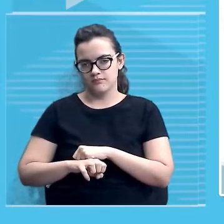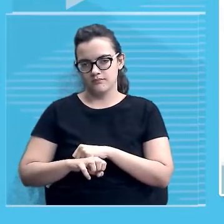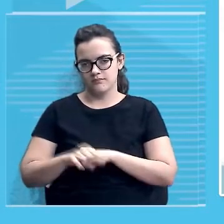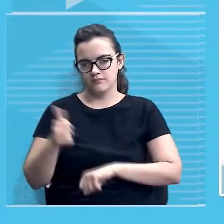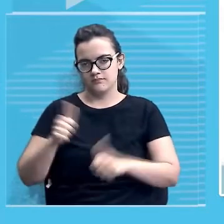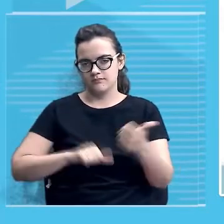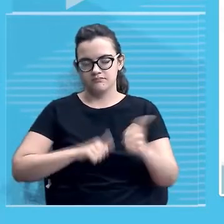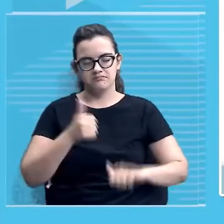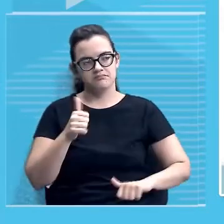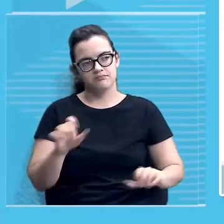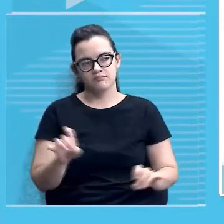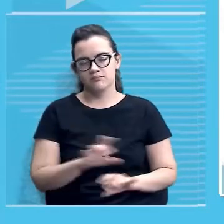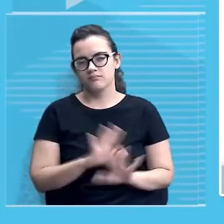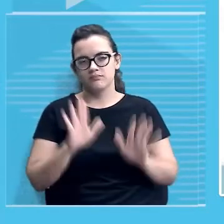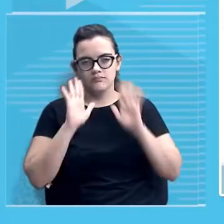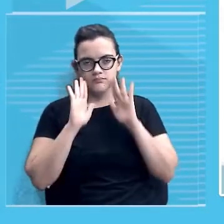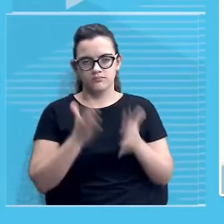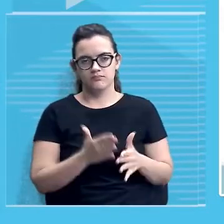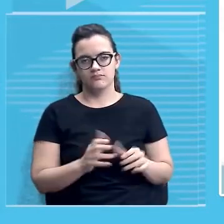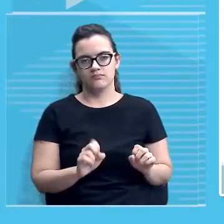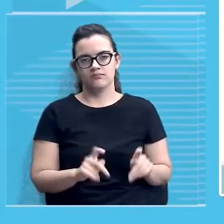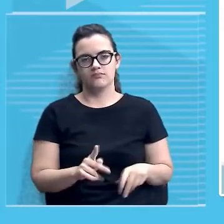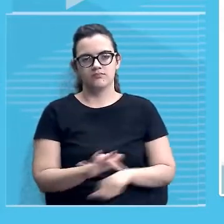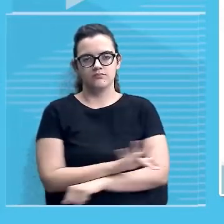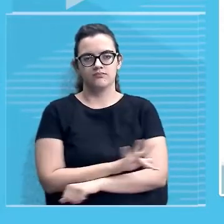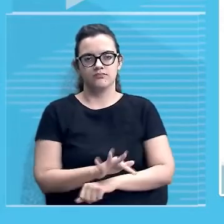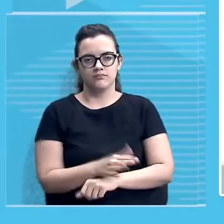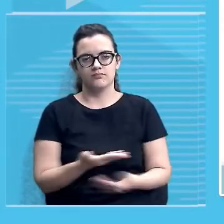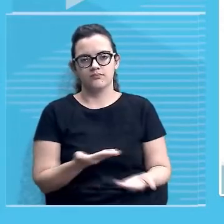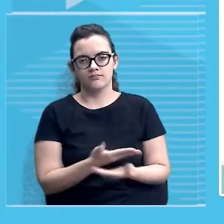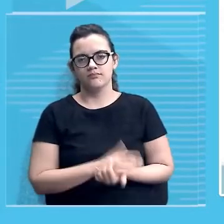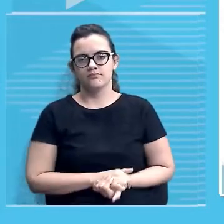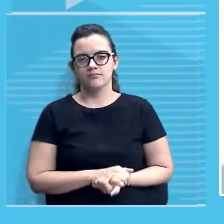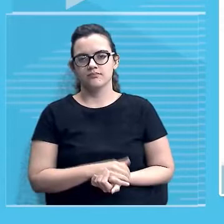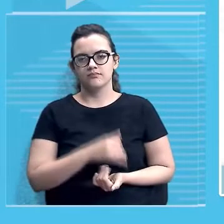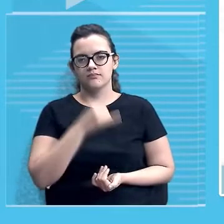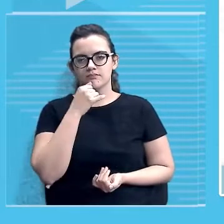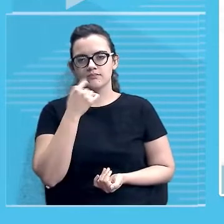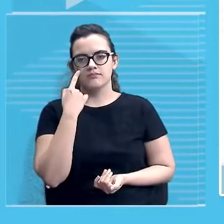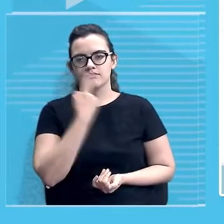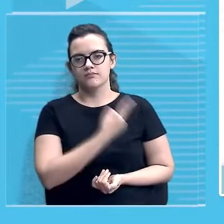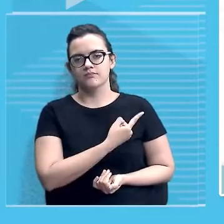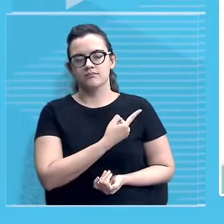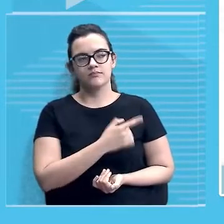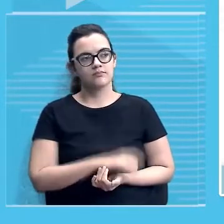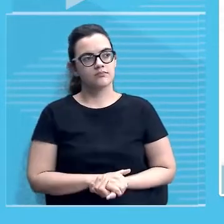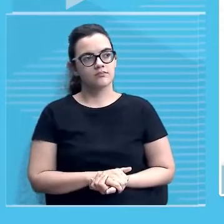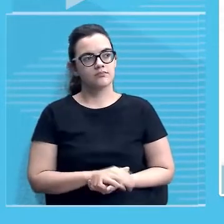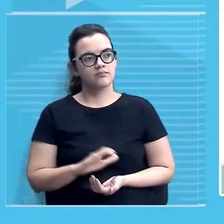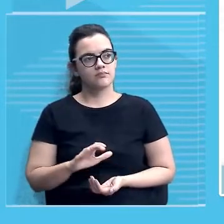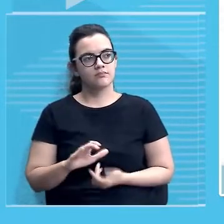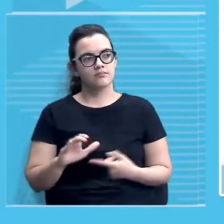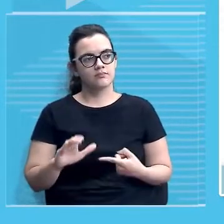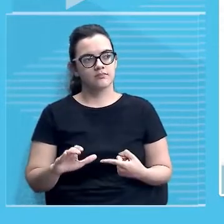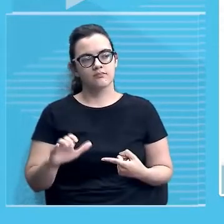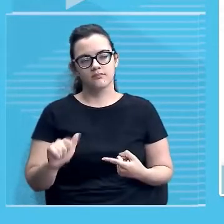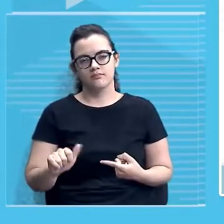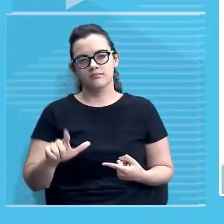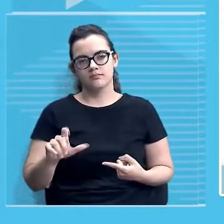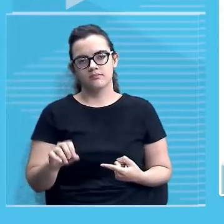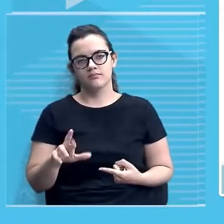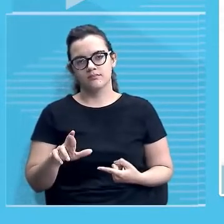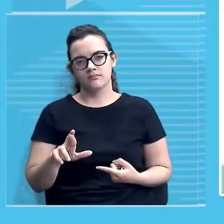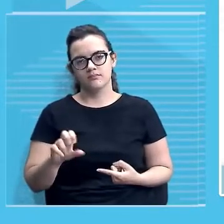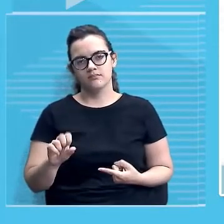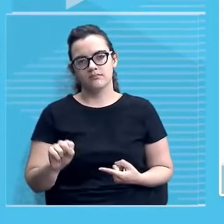tá? Então, esse primeiro aqui que eu deixei o tempinho para vocês, ele vai dizer que o corpo está mudando